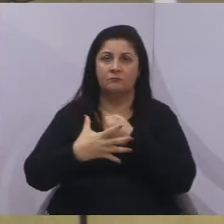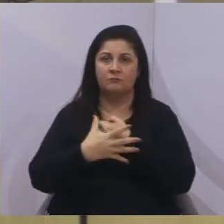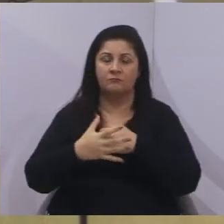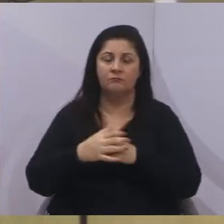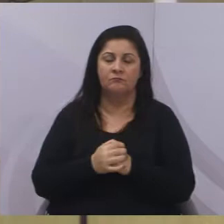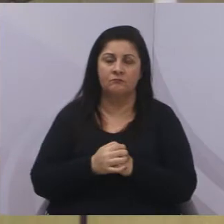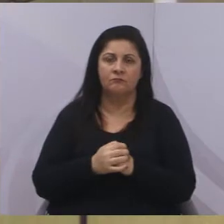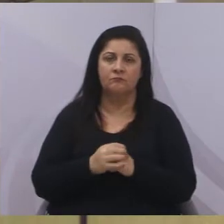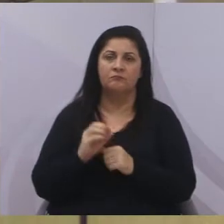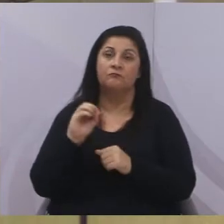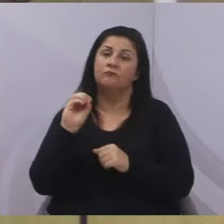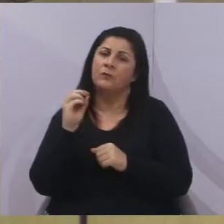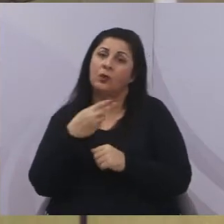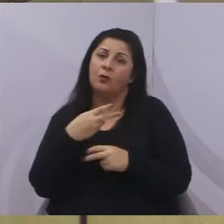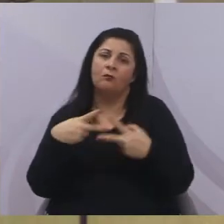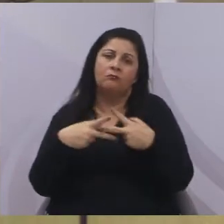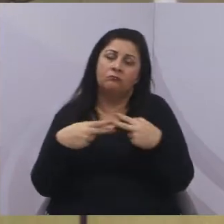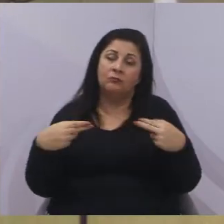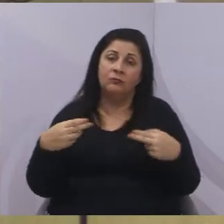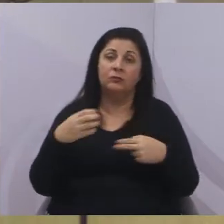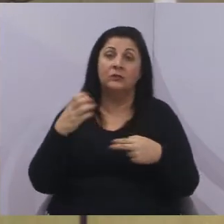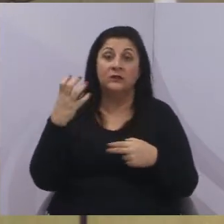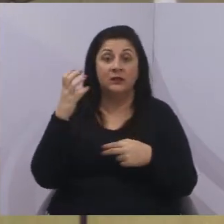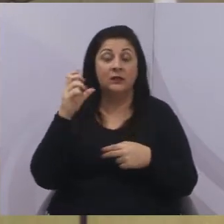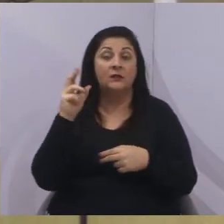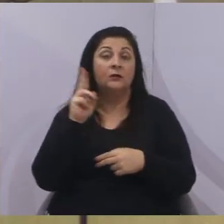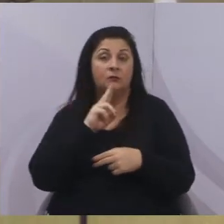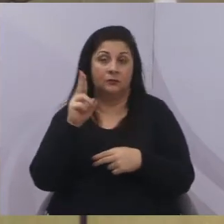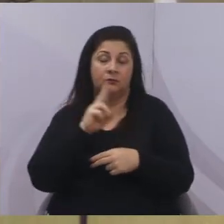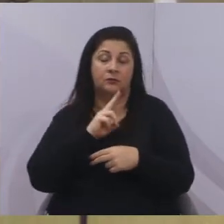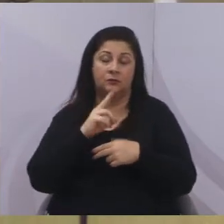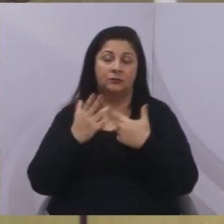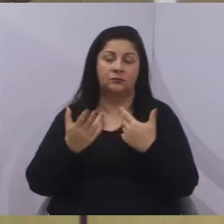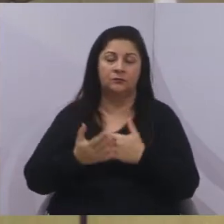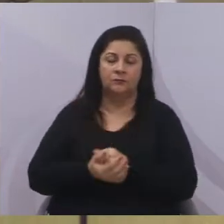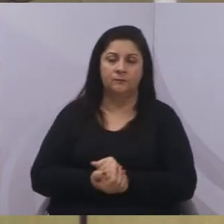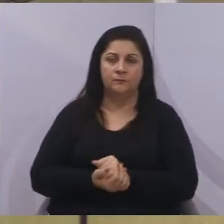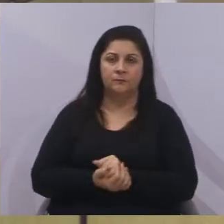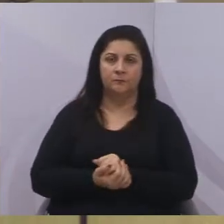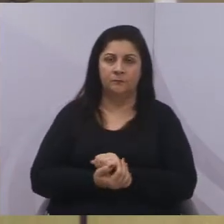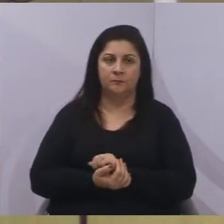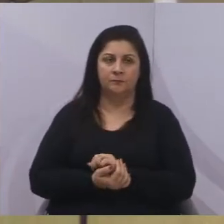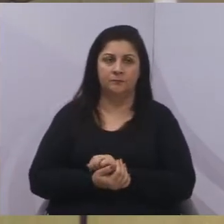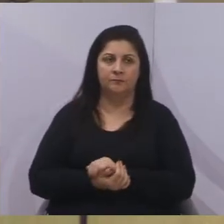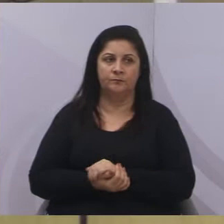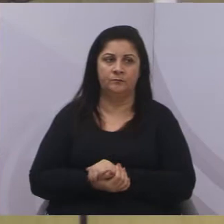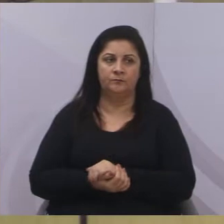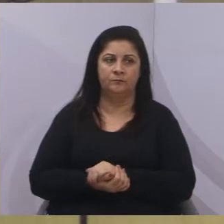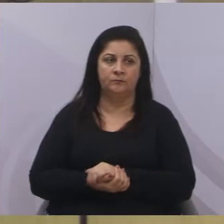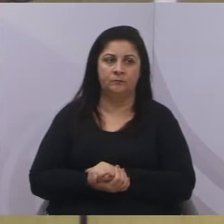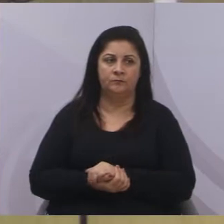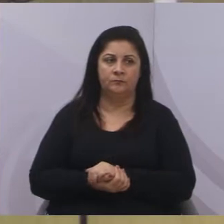da apendicite, ou que precisasse de um procedimento de urgência no centro cirúrgico.